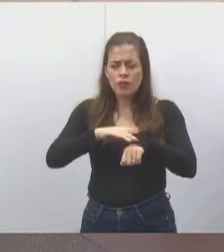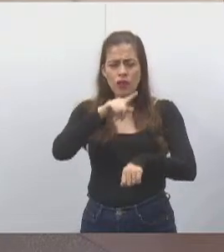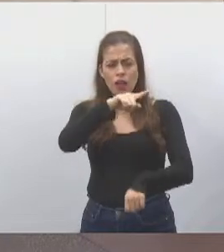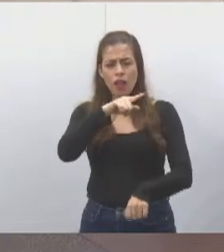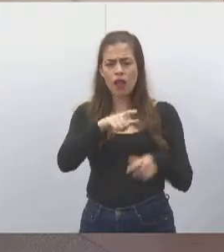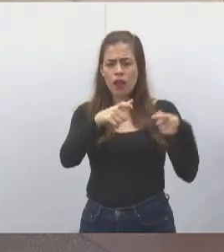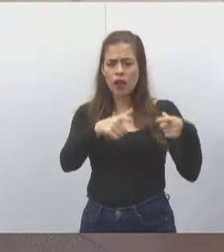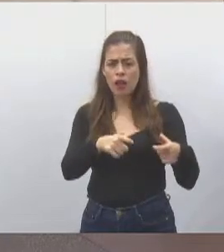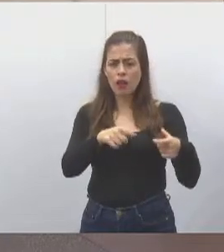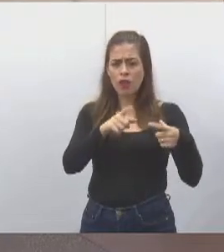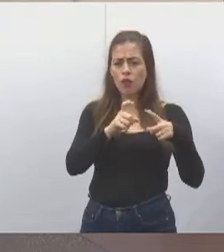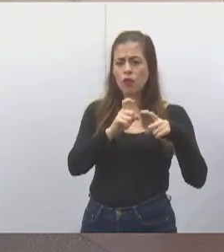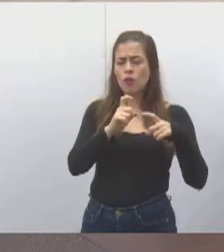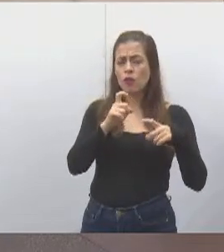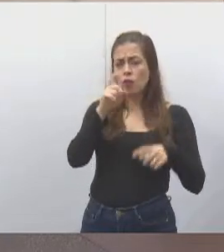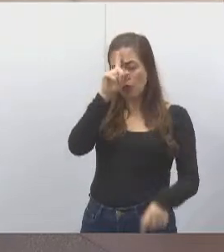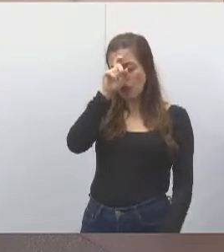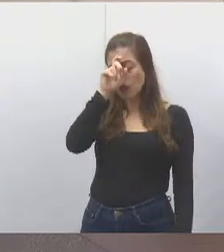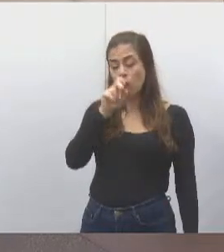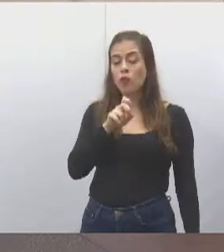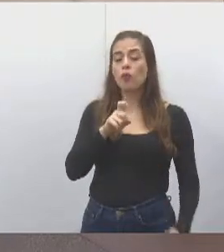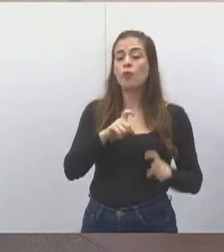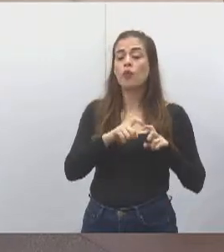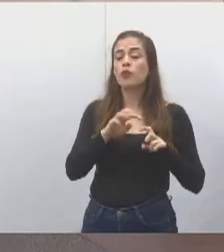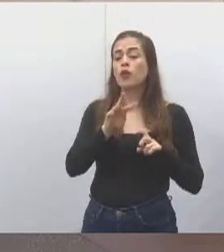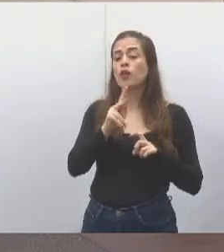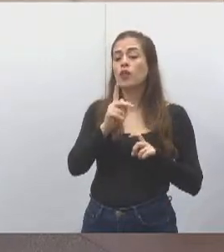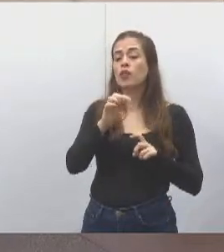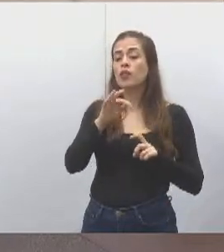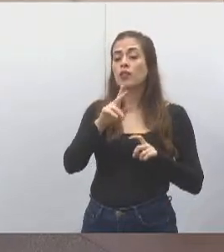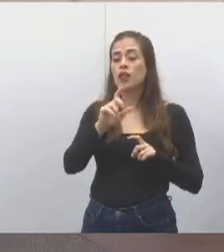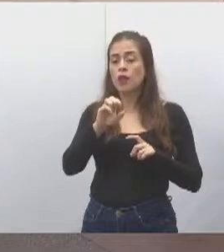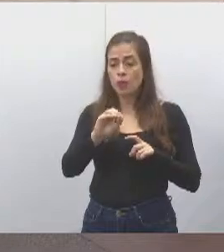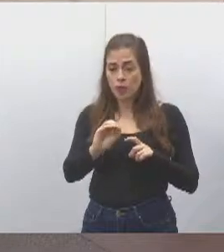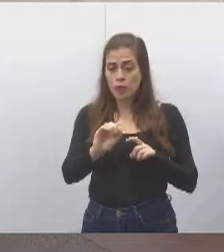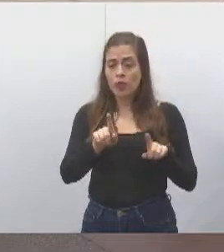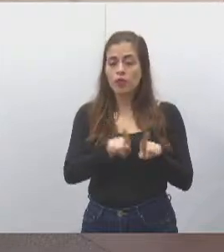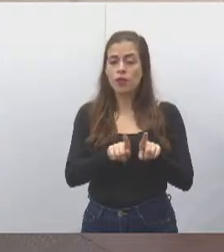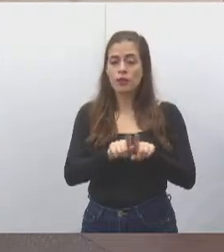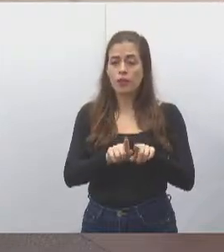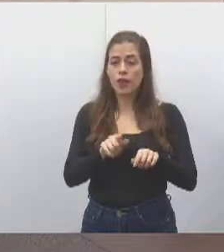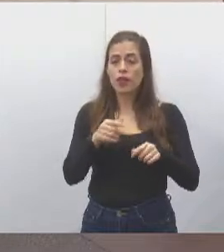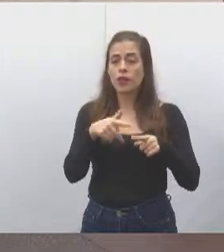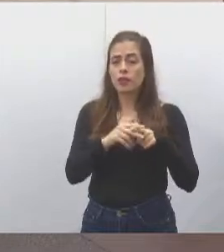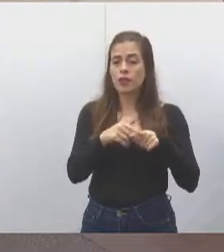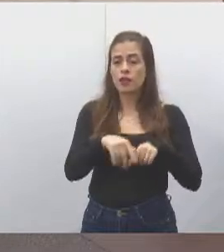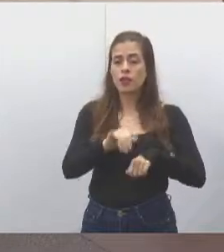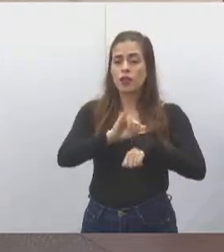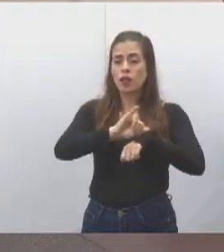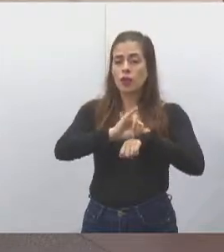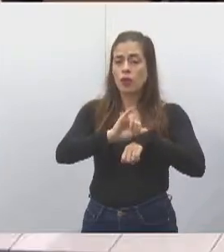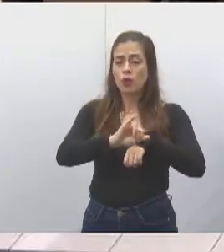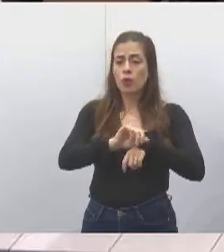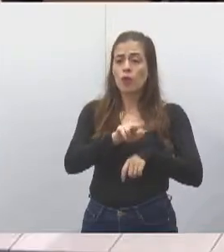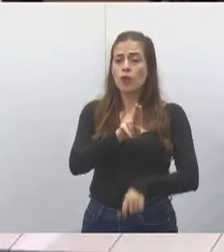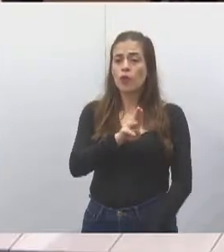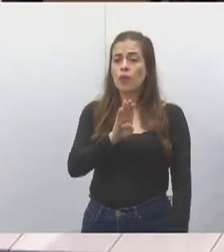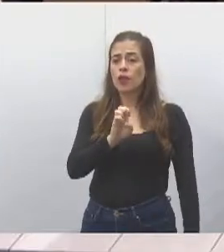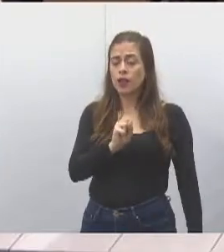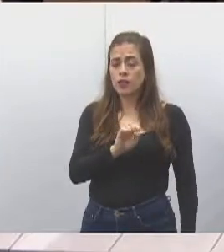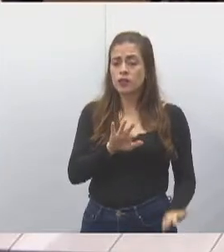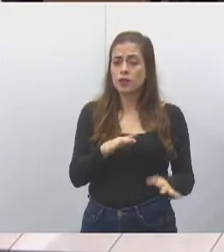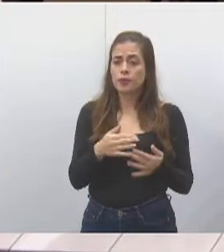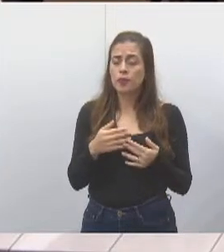UPA, e a manutenção da UBS Central, o que vai ser feito de melhoria? Boa noite, vereador. Obrigado